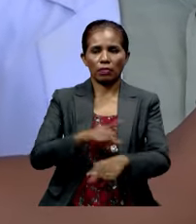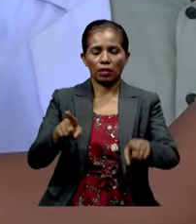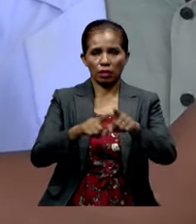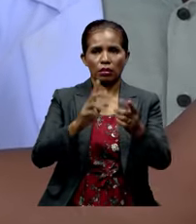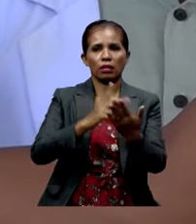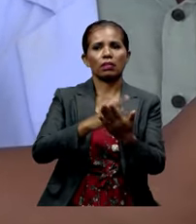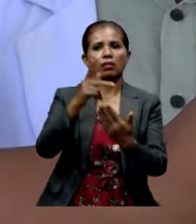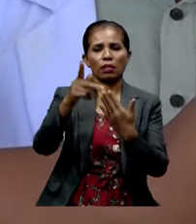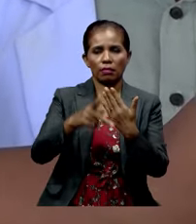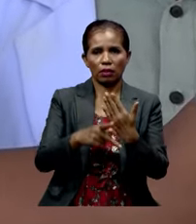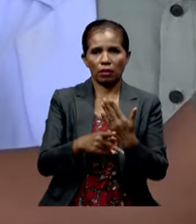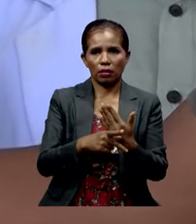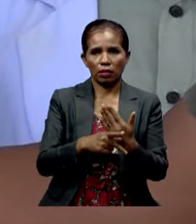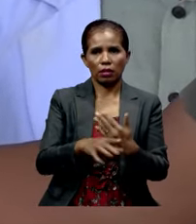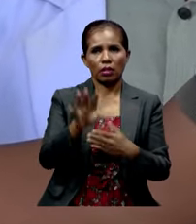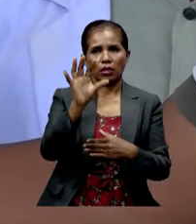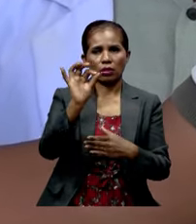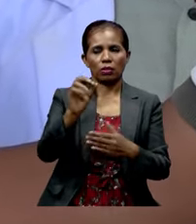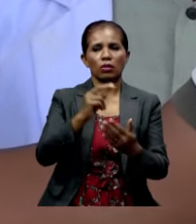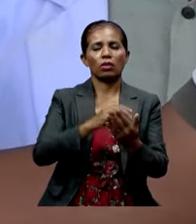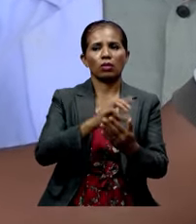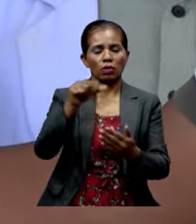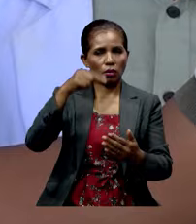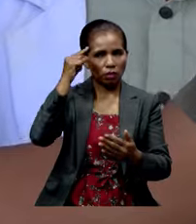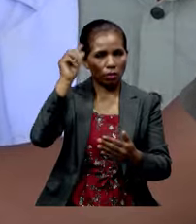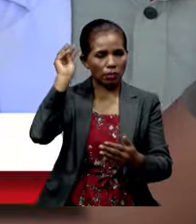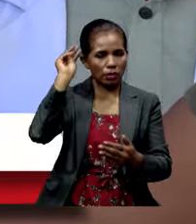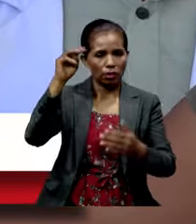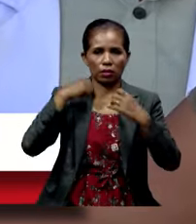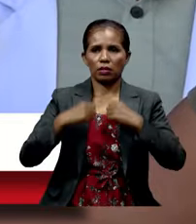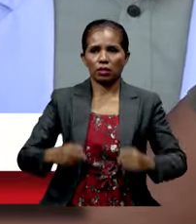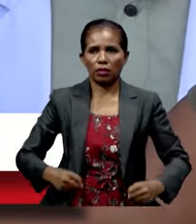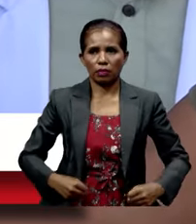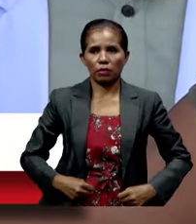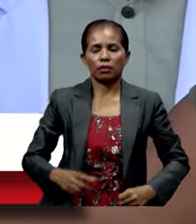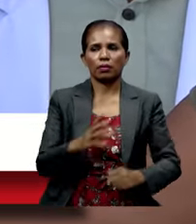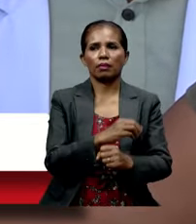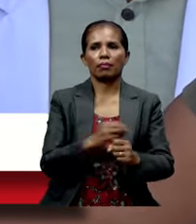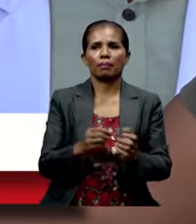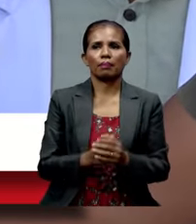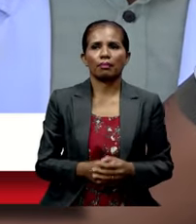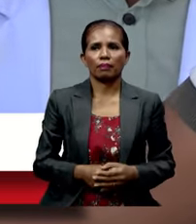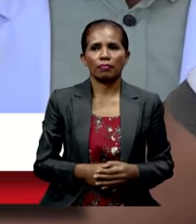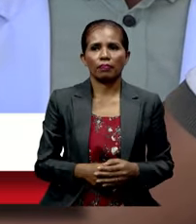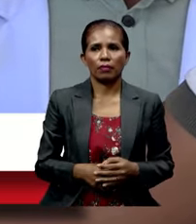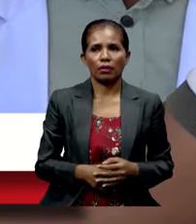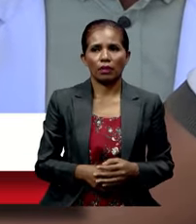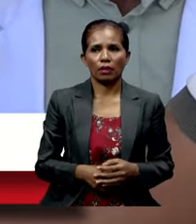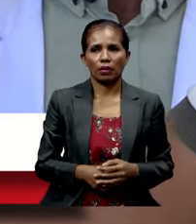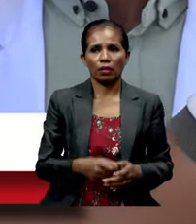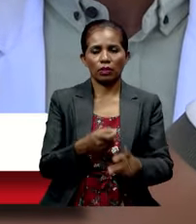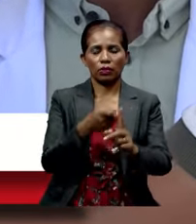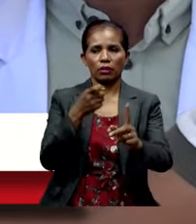programa nunu governo konstitusional Ministério da Saúde nebe maka inisia